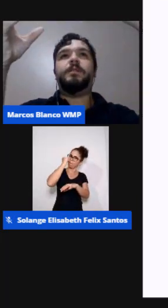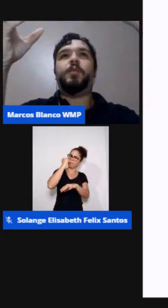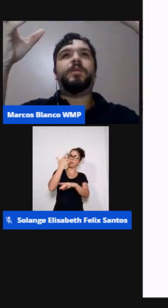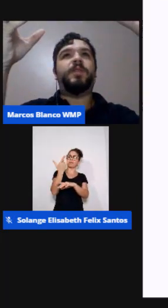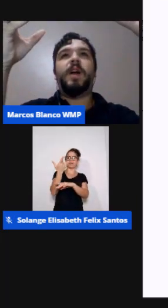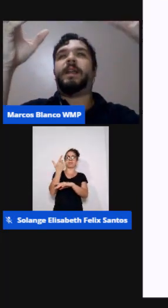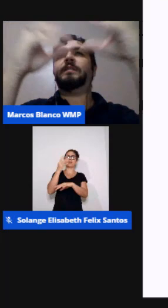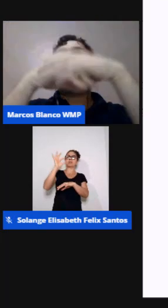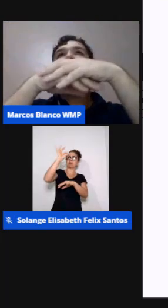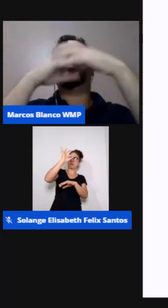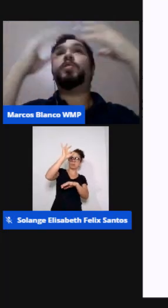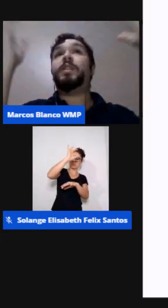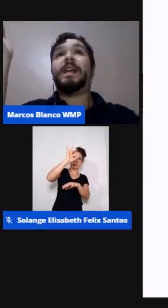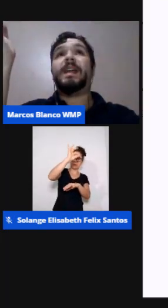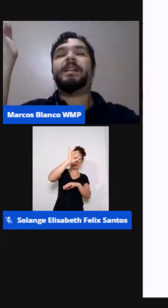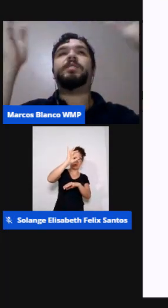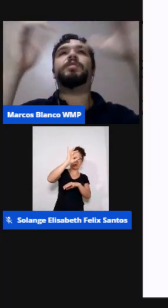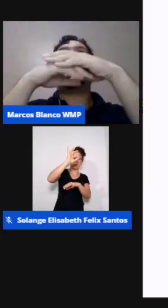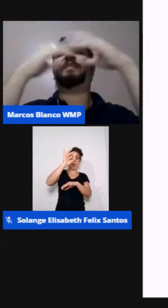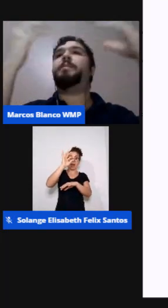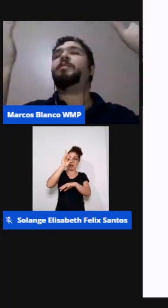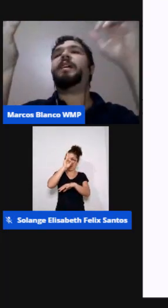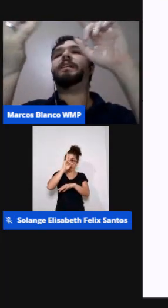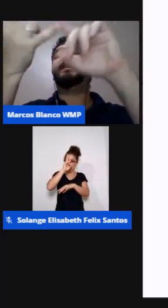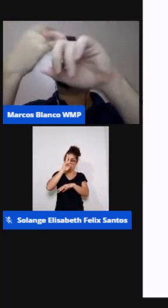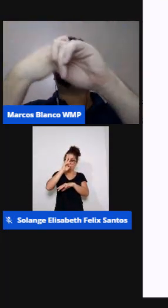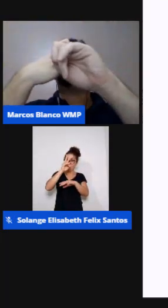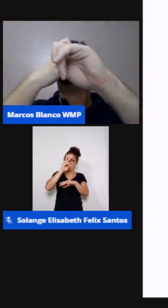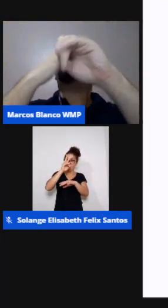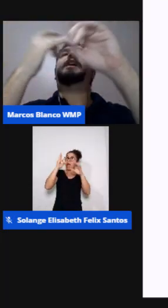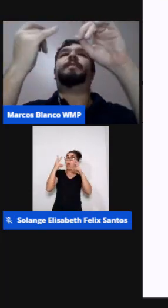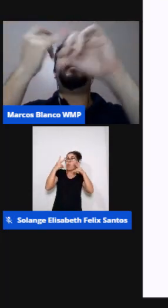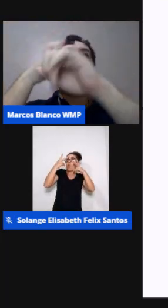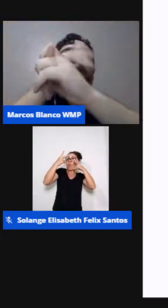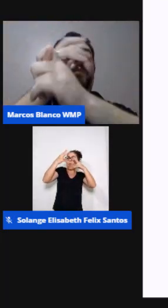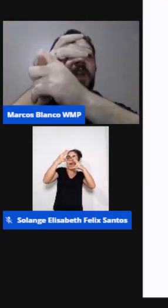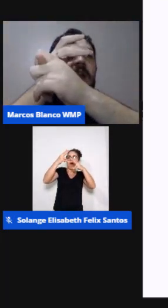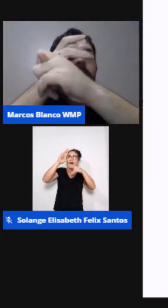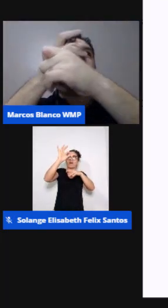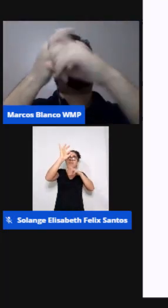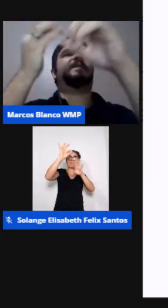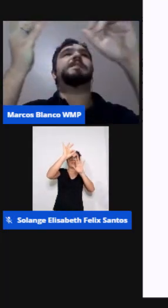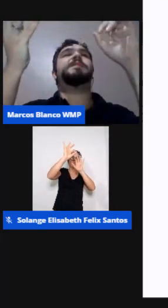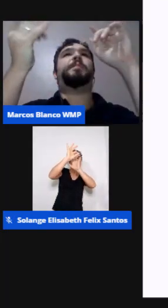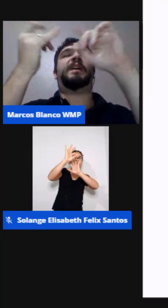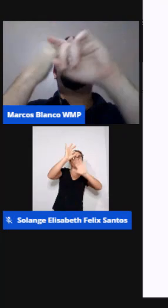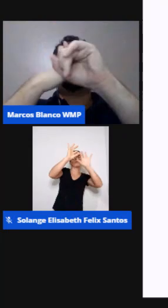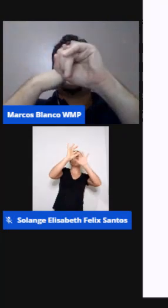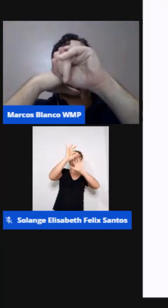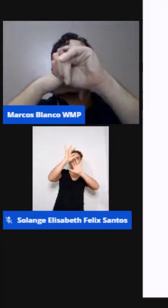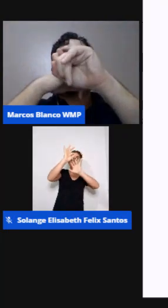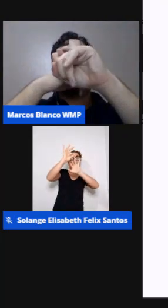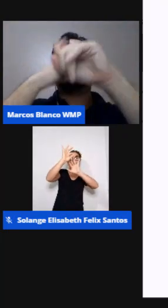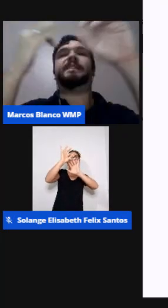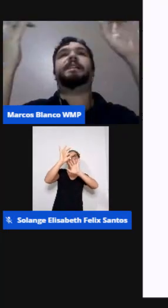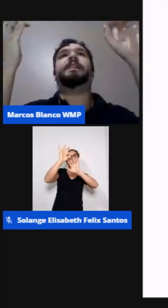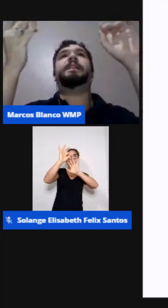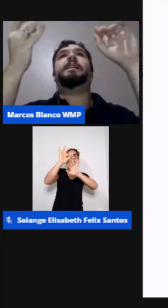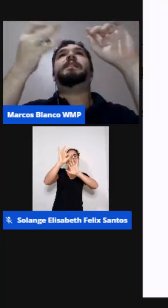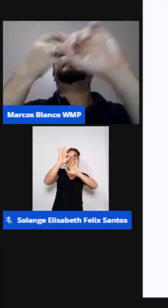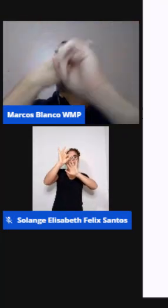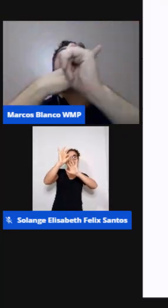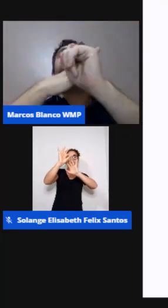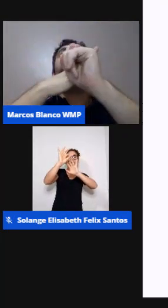mosquito é igualzinho por fora, não mudou nada, então ele tem a mesma característica. A fêmea vai picar para pegar sangue, para